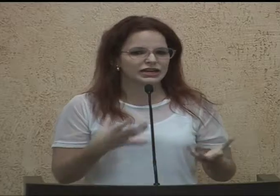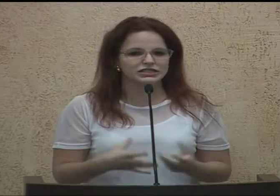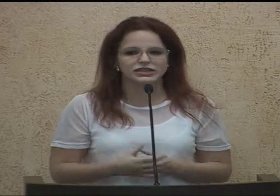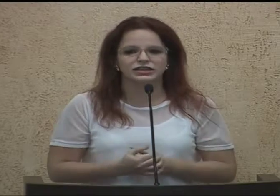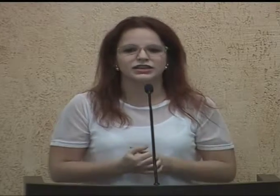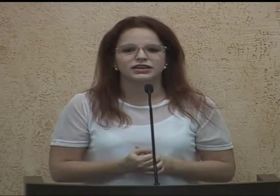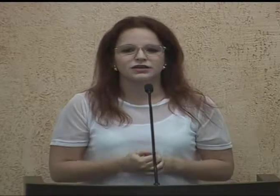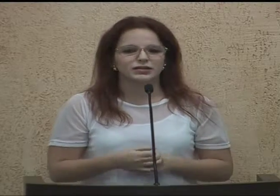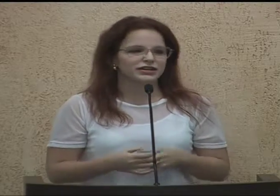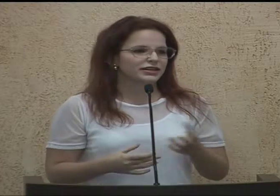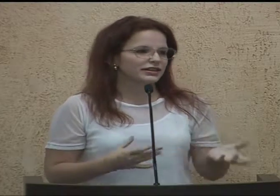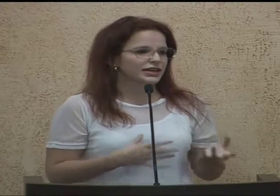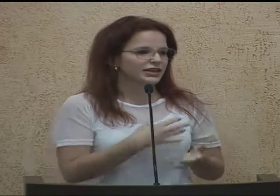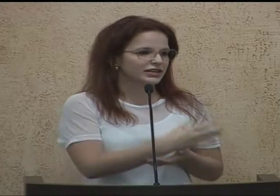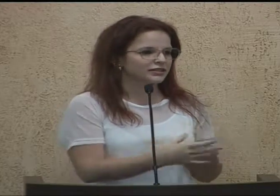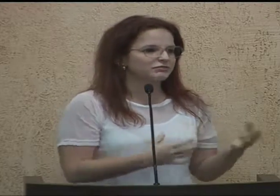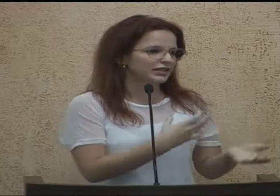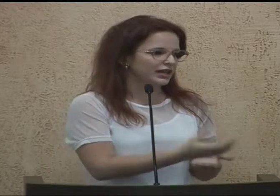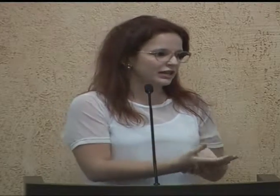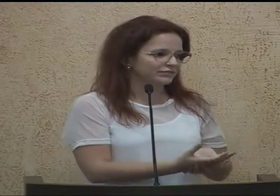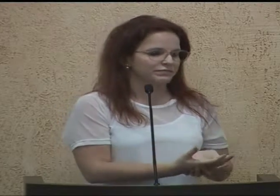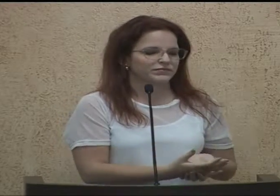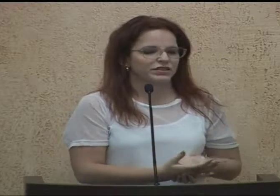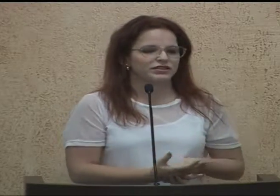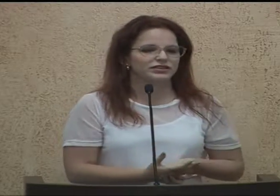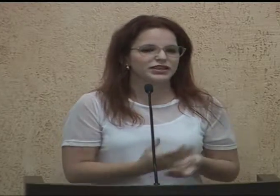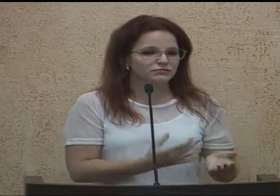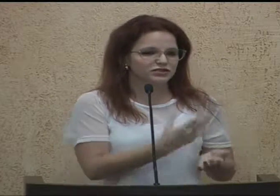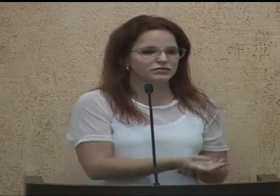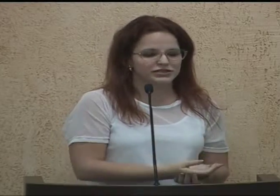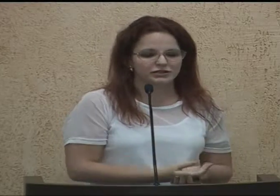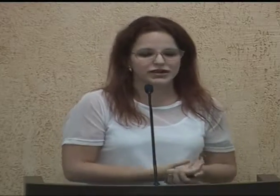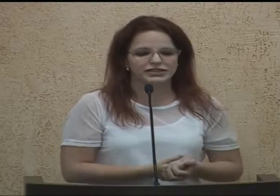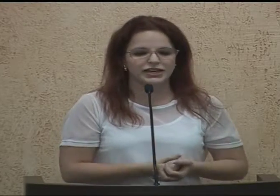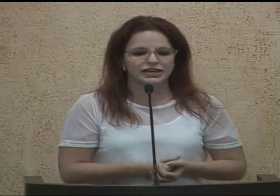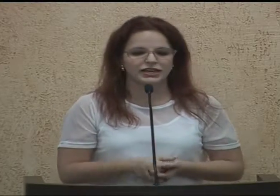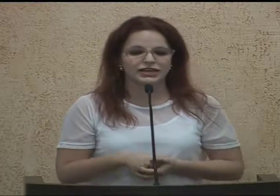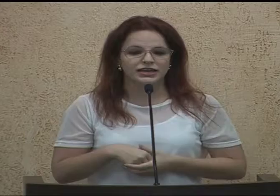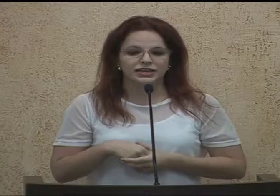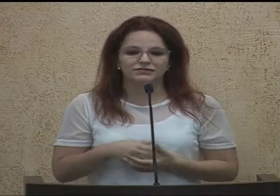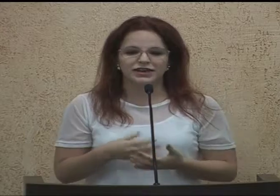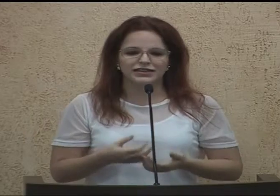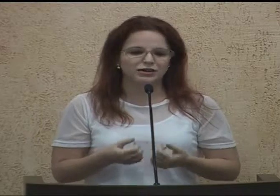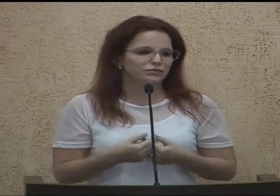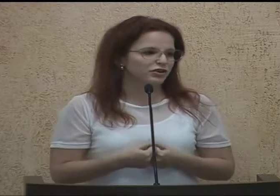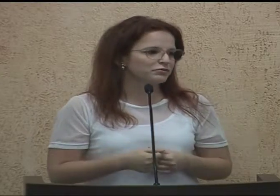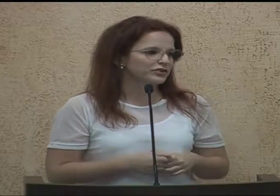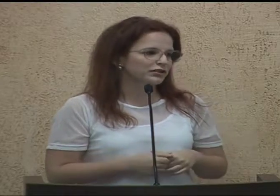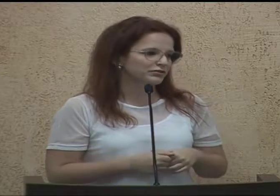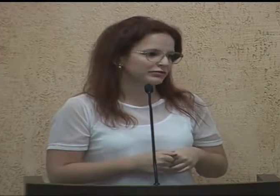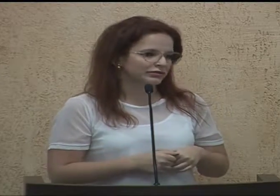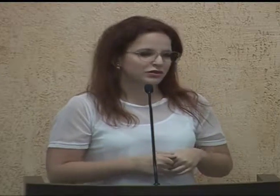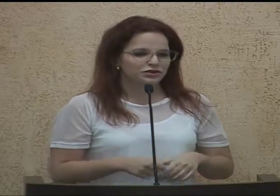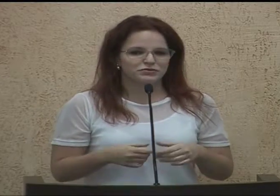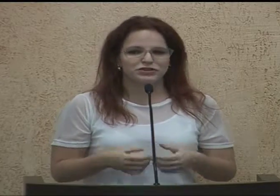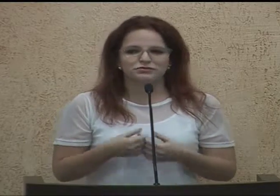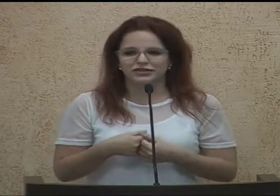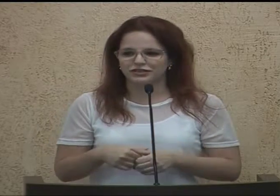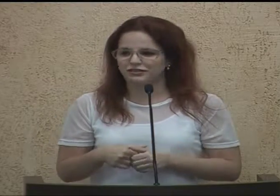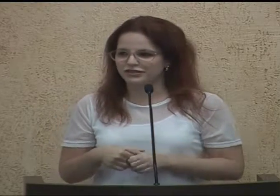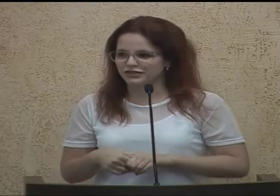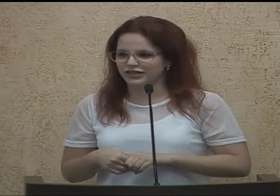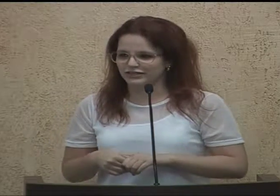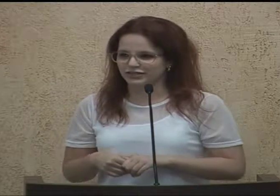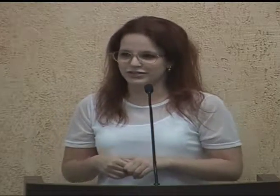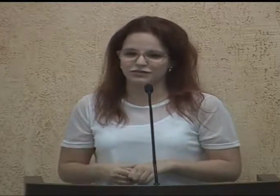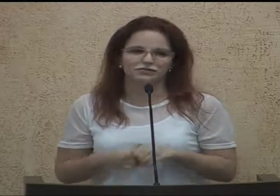ele interagir, para ele entender que não tem pessoas iguais a ele, e vai dar apoio ao cuidador. Porque um